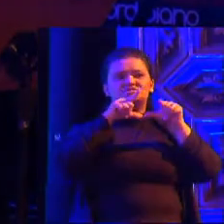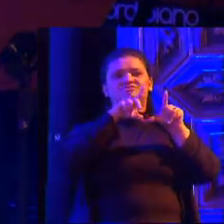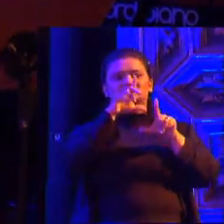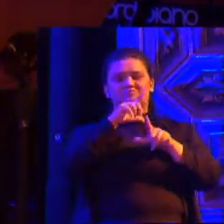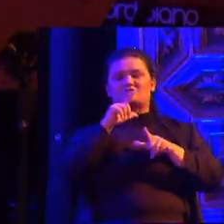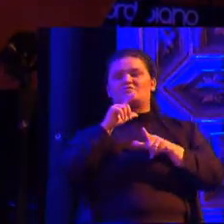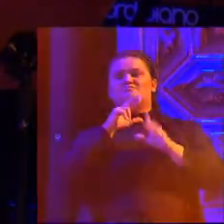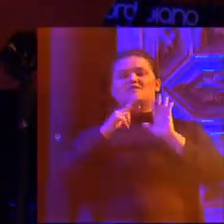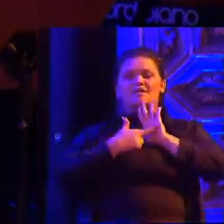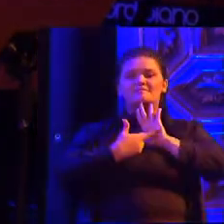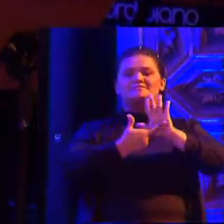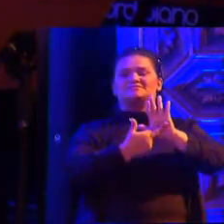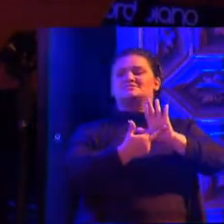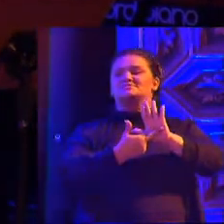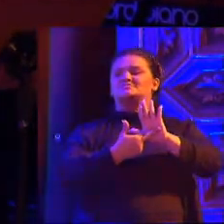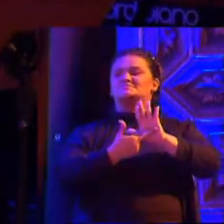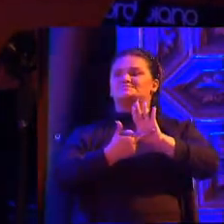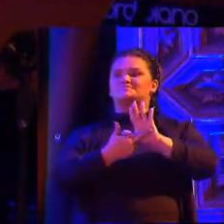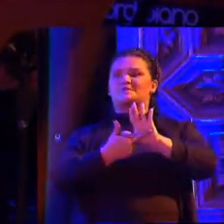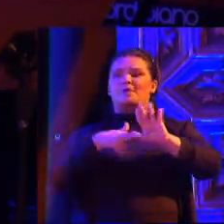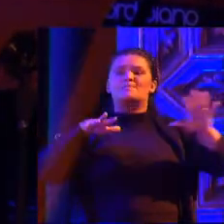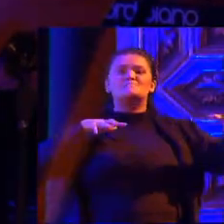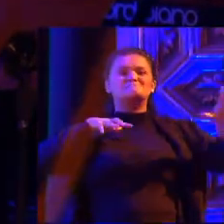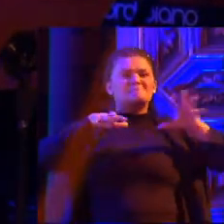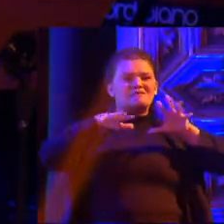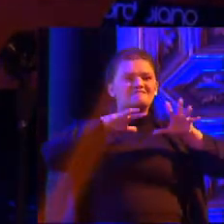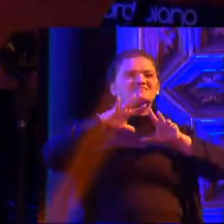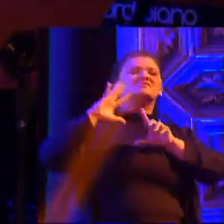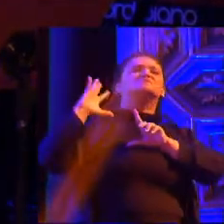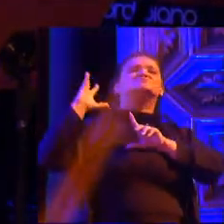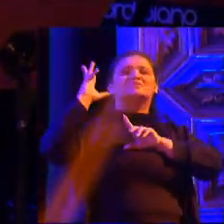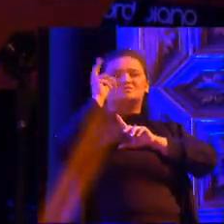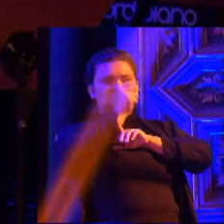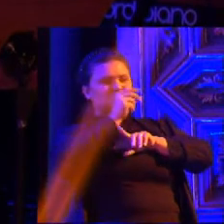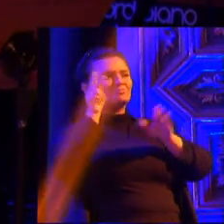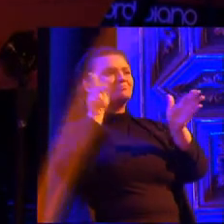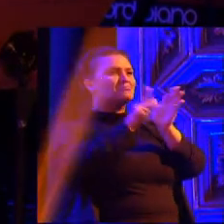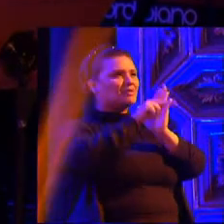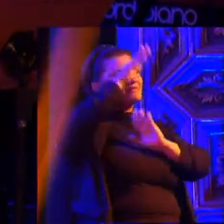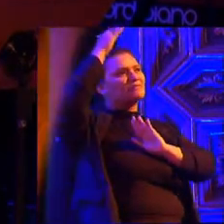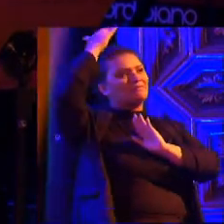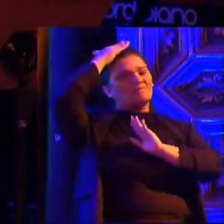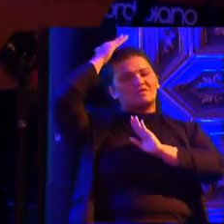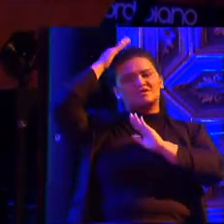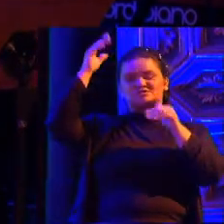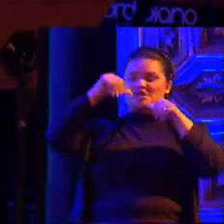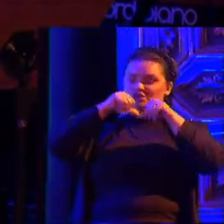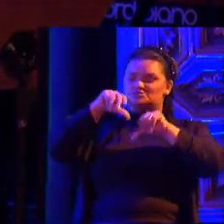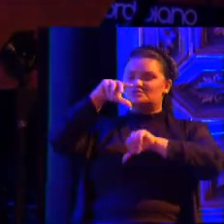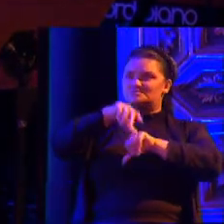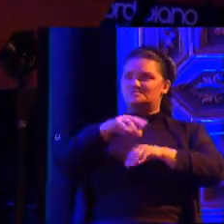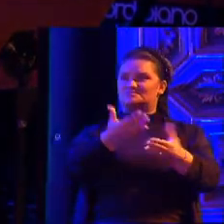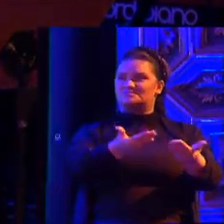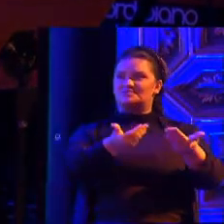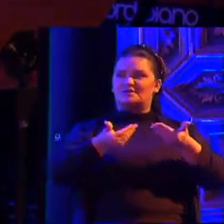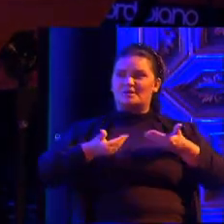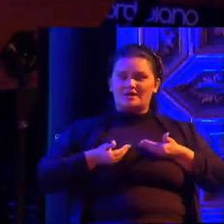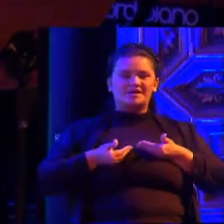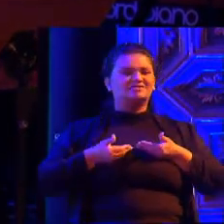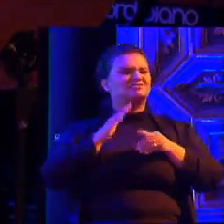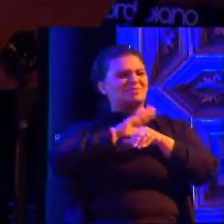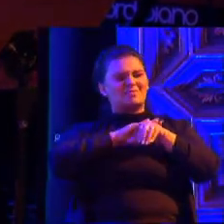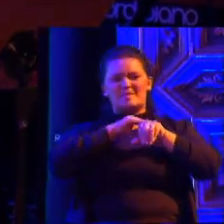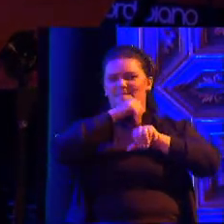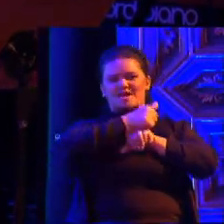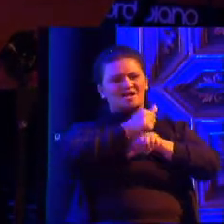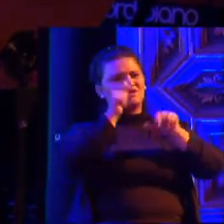estamos representando o movimento artístico paraense. Nós estamos aqui recebendo, eu recebo o melhor